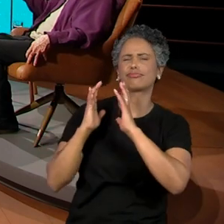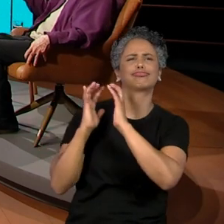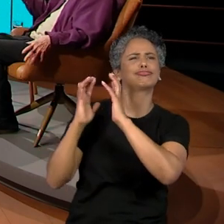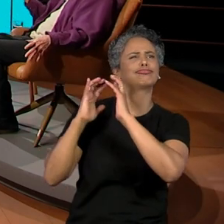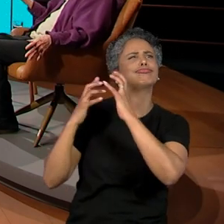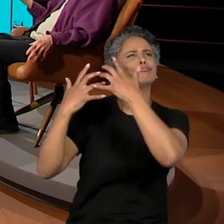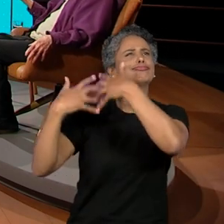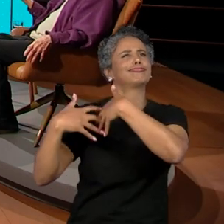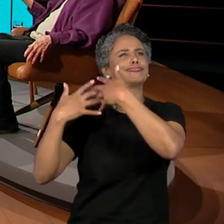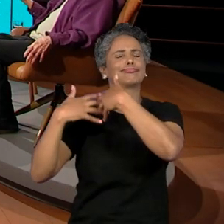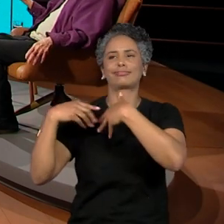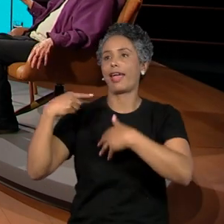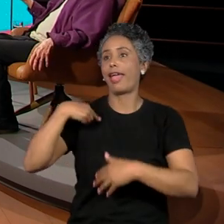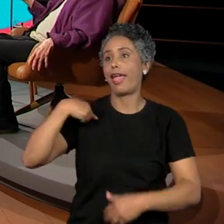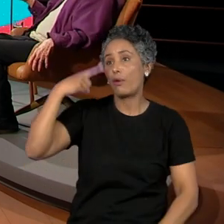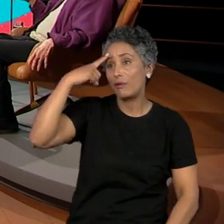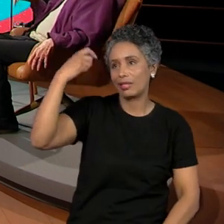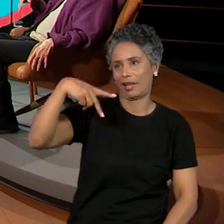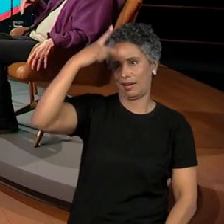alguma coisa e copiei. Né?